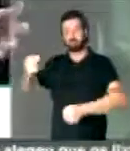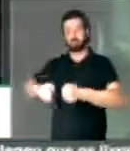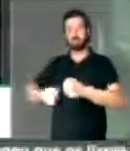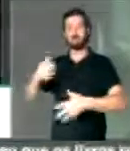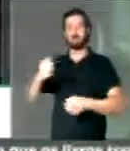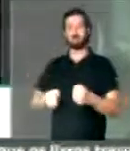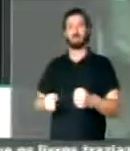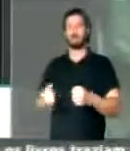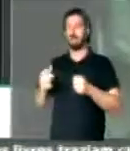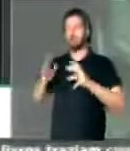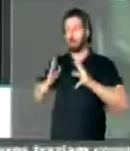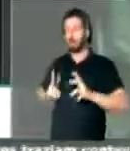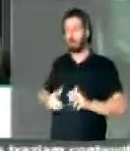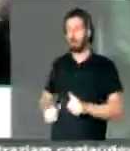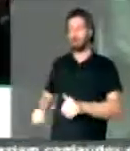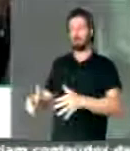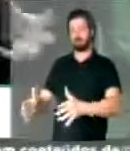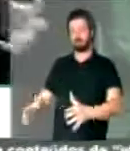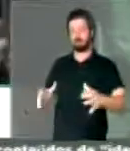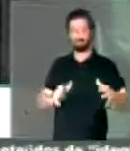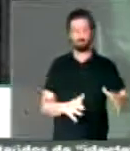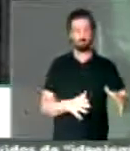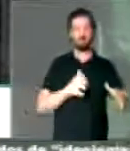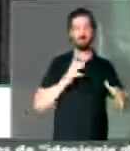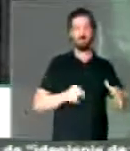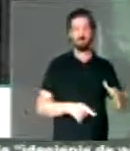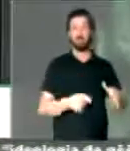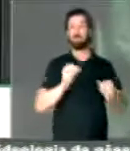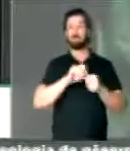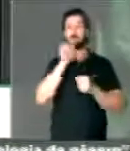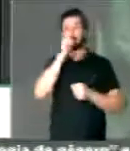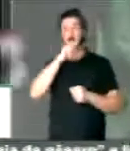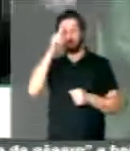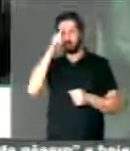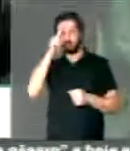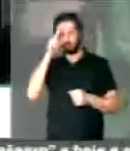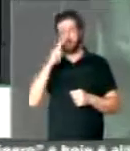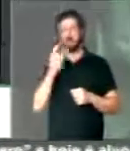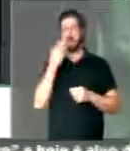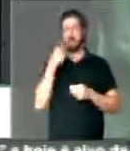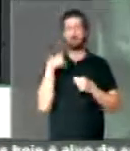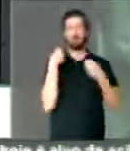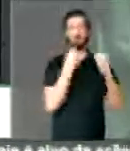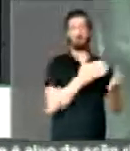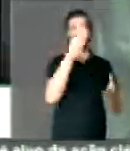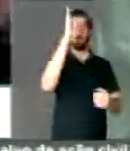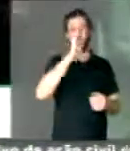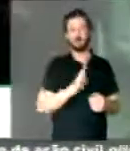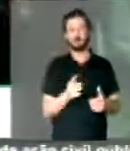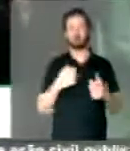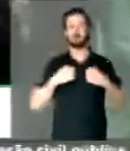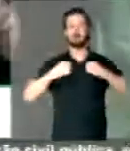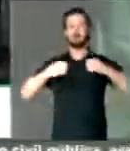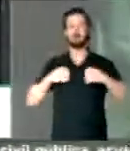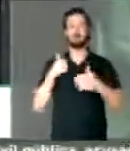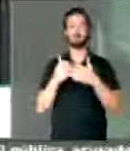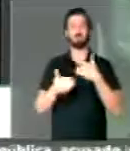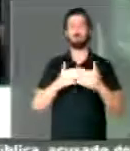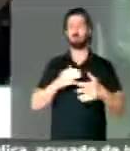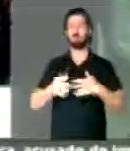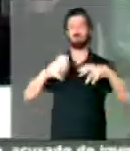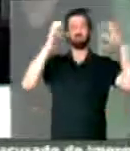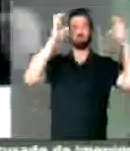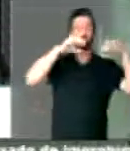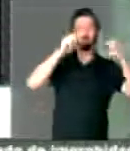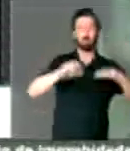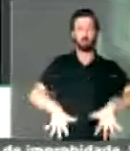fazem a higiene do leite, que produzem o pão nosso de cada dia, que alimentam esse país, seja na seca, na chuva,